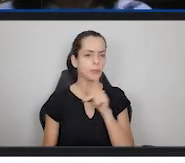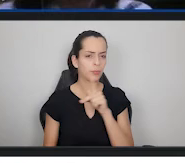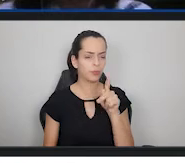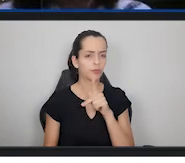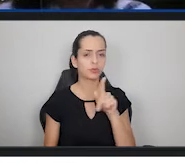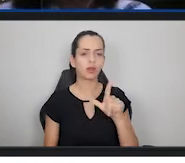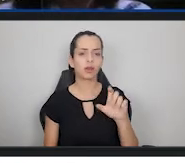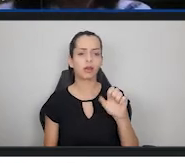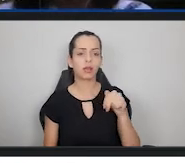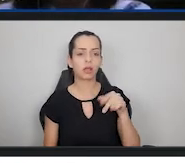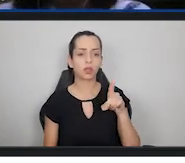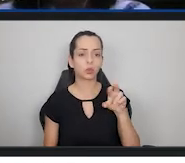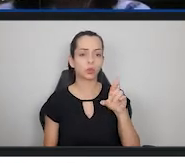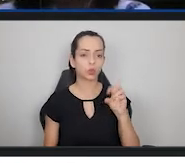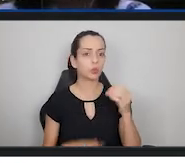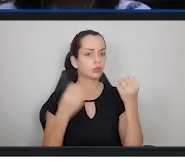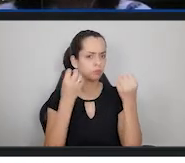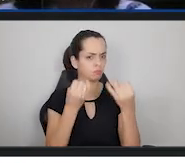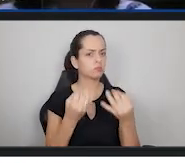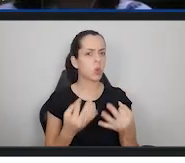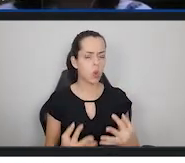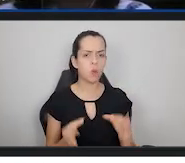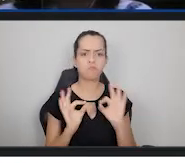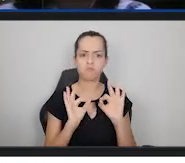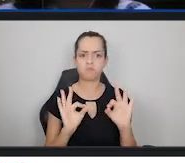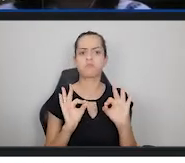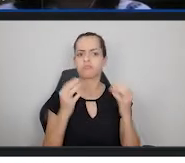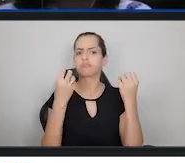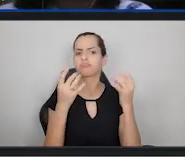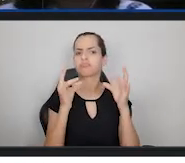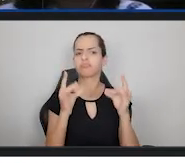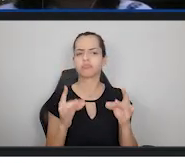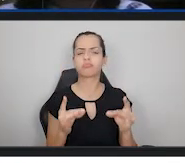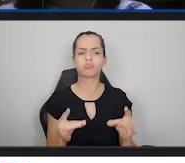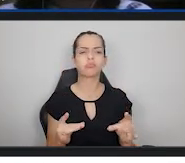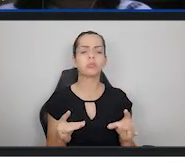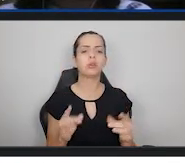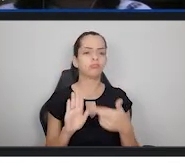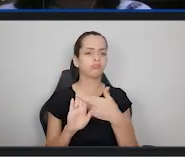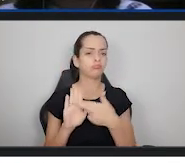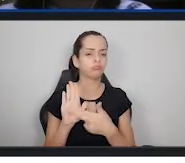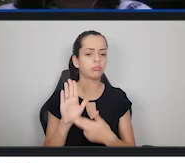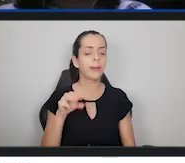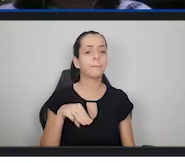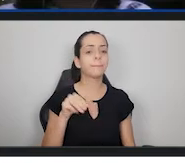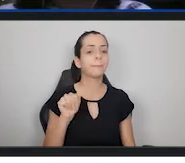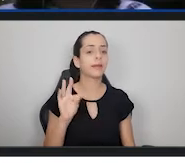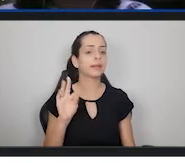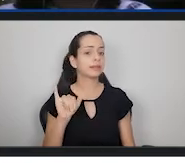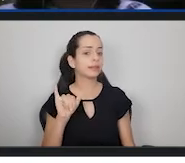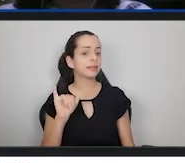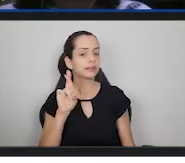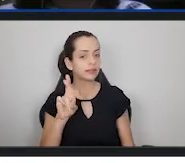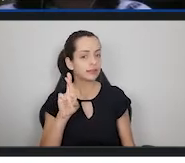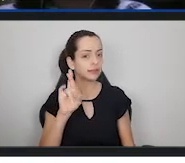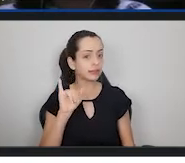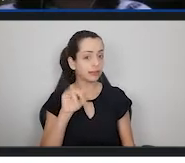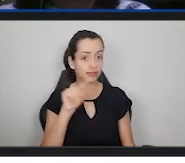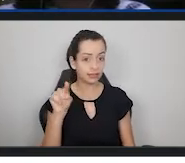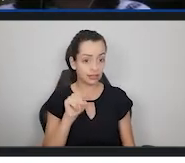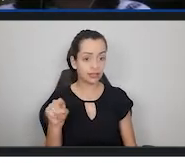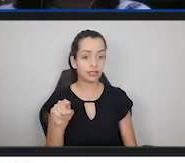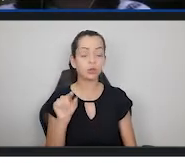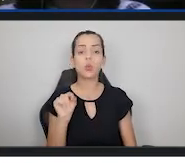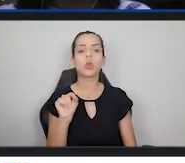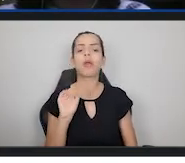Bom, da matriz energética, ontem foi abordada pelo professor Leandro, e muito bem, por sinal, muito bem